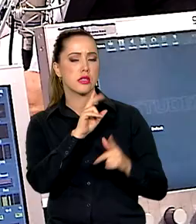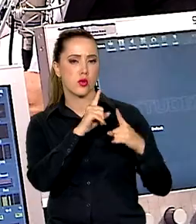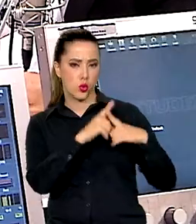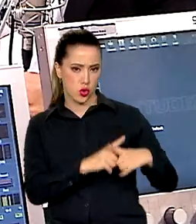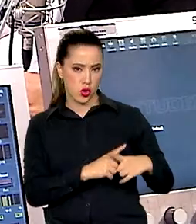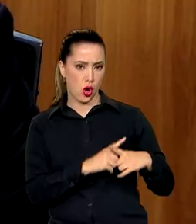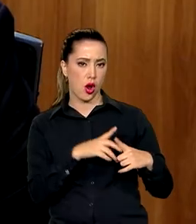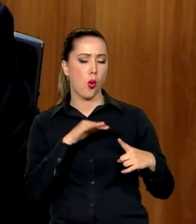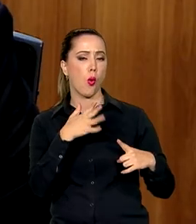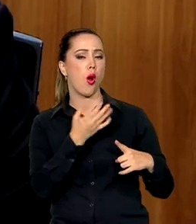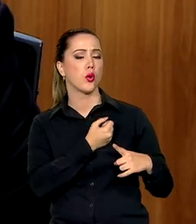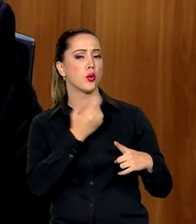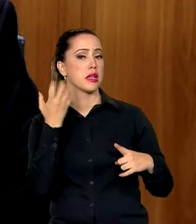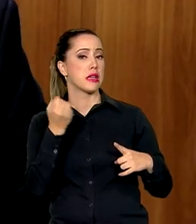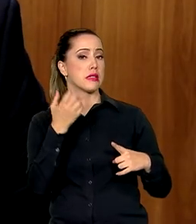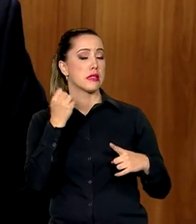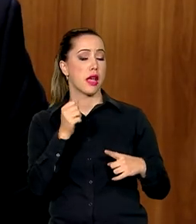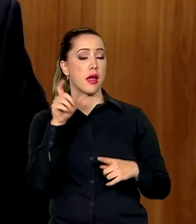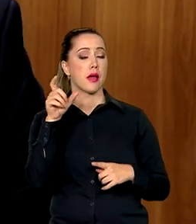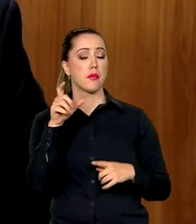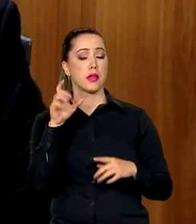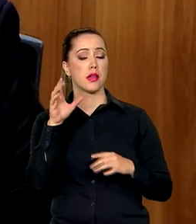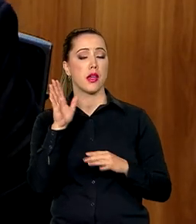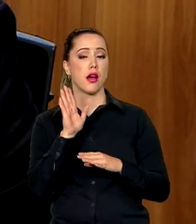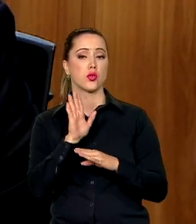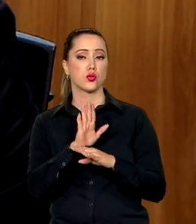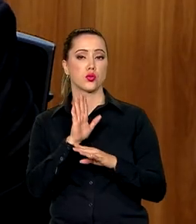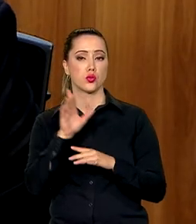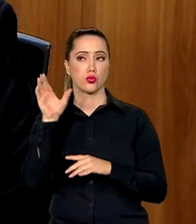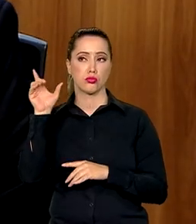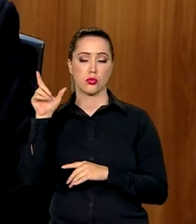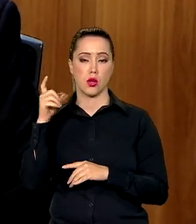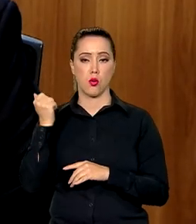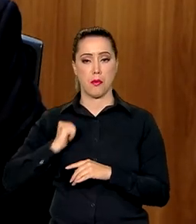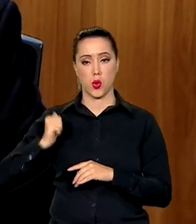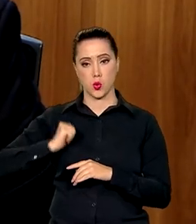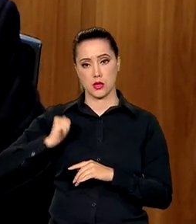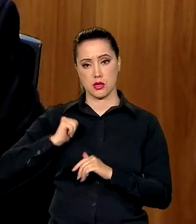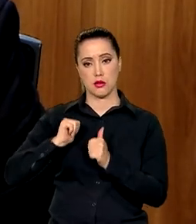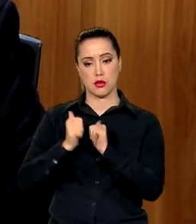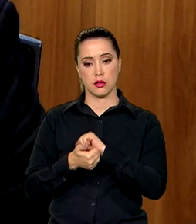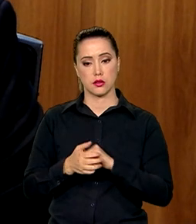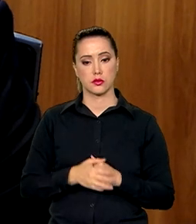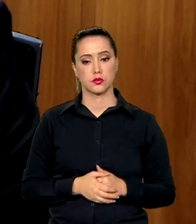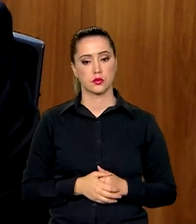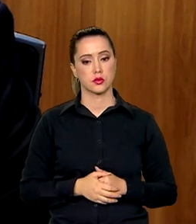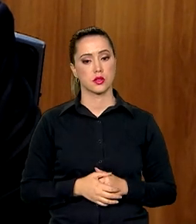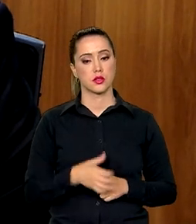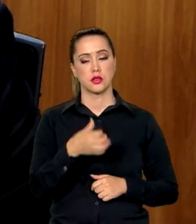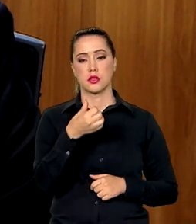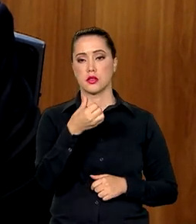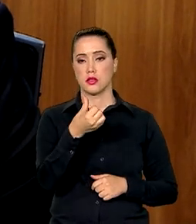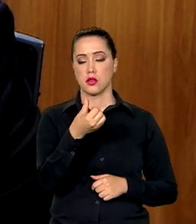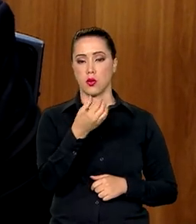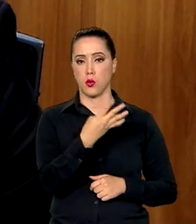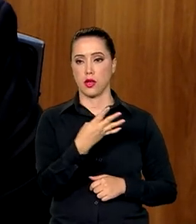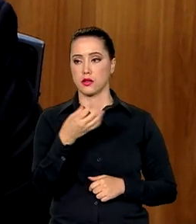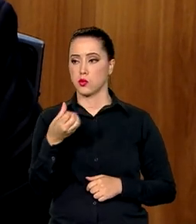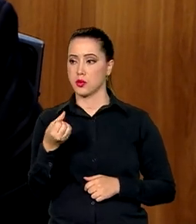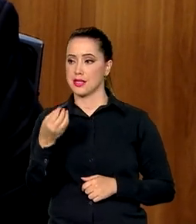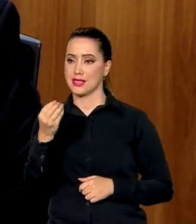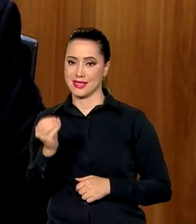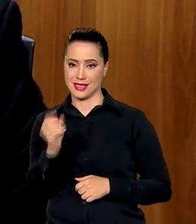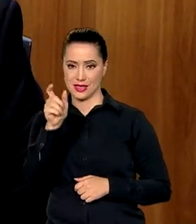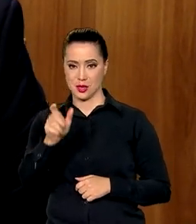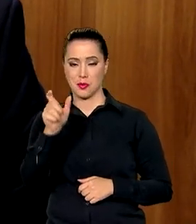bolsa atleta hoje o Brasil tem 460 dos 600 e 35